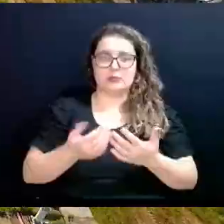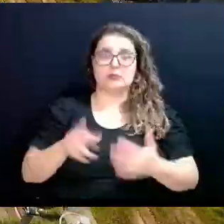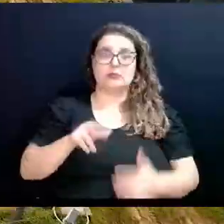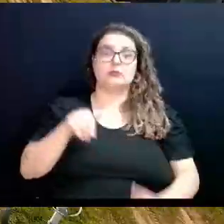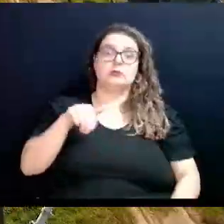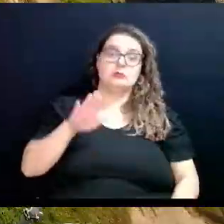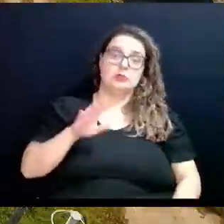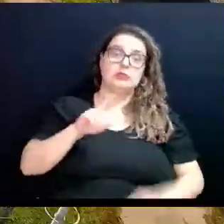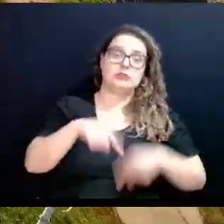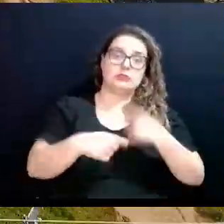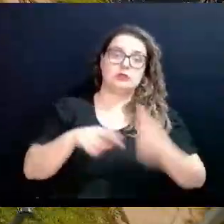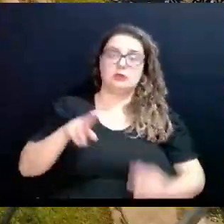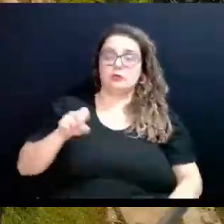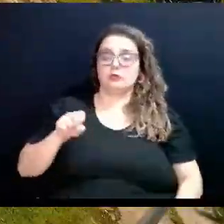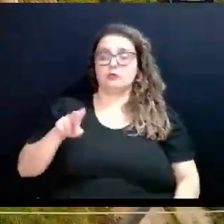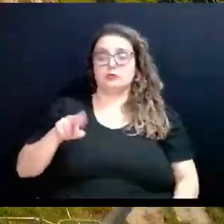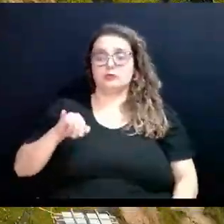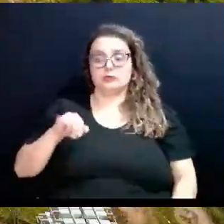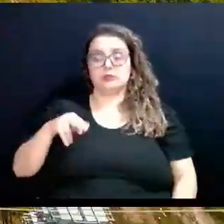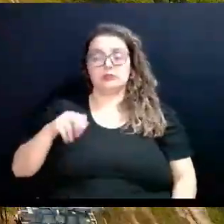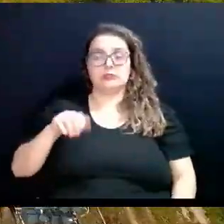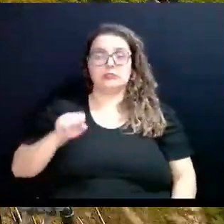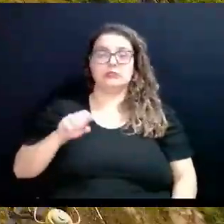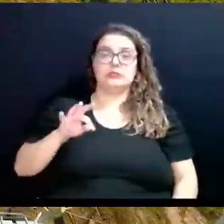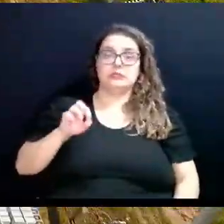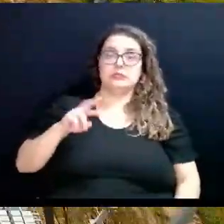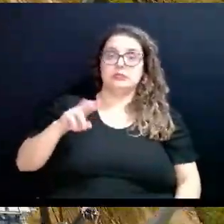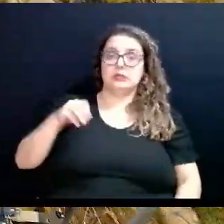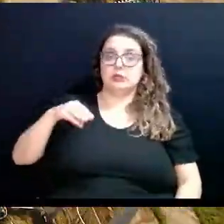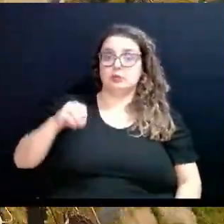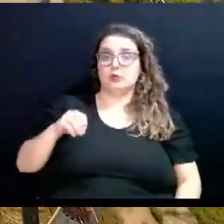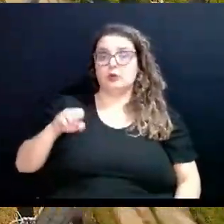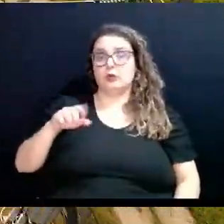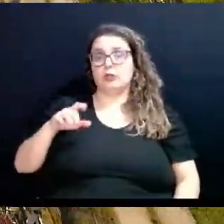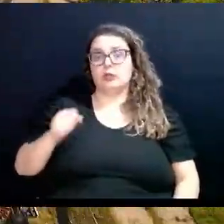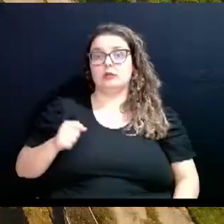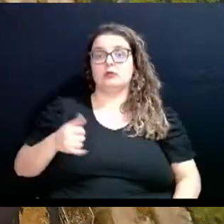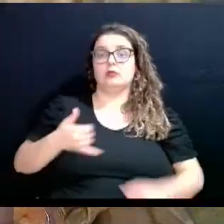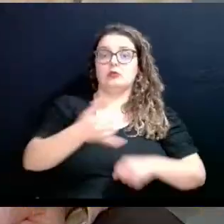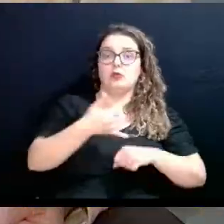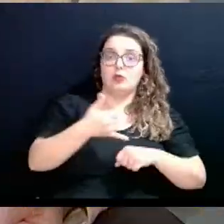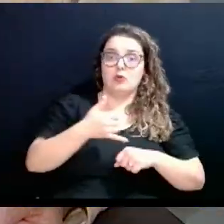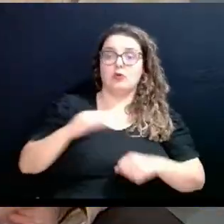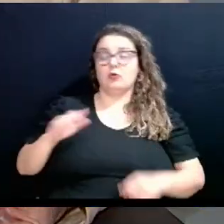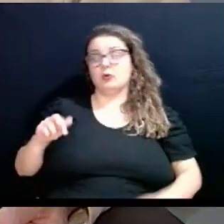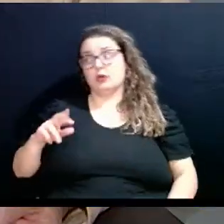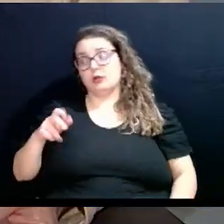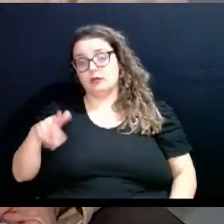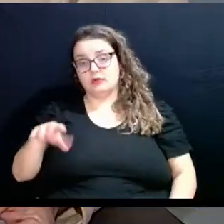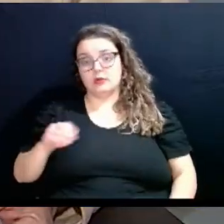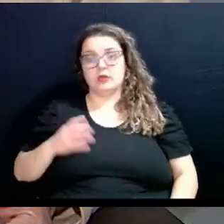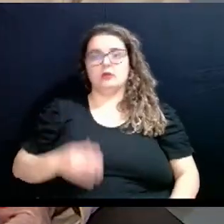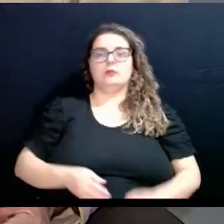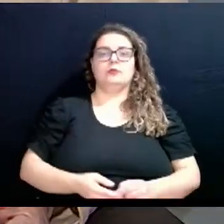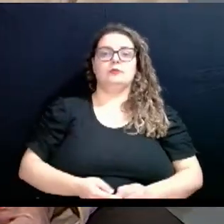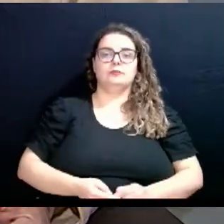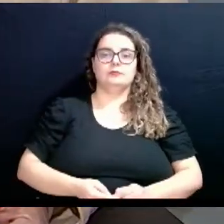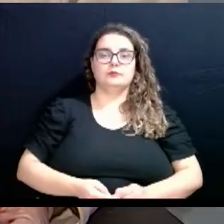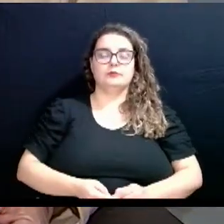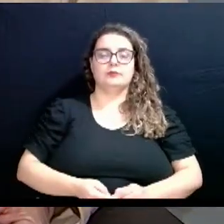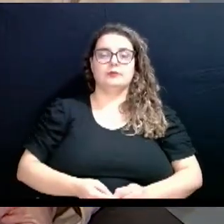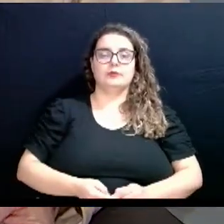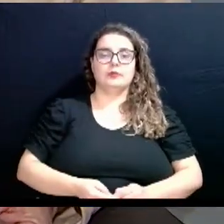dizer que está mais usando essas outras usinas termoelétricas feitas com carvão ou com óleo. Também pode usar óleo.